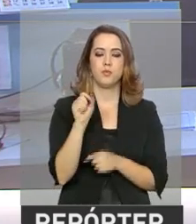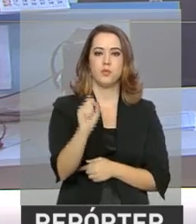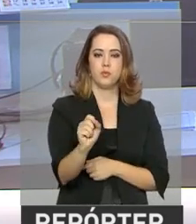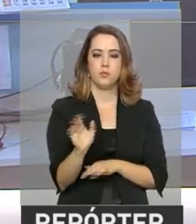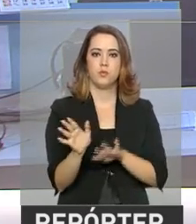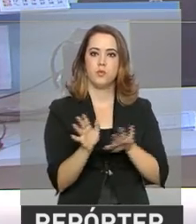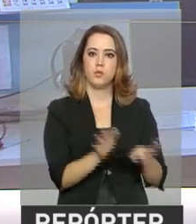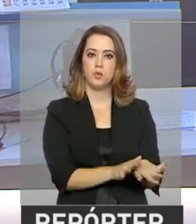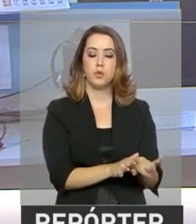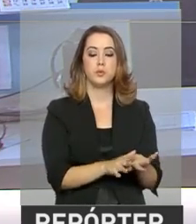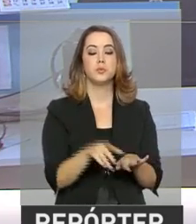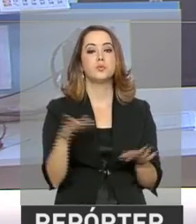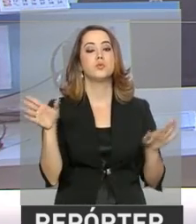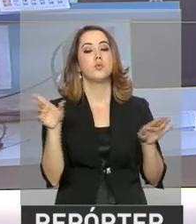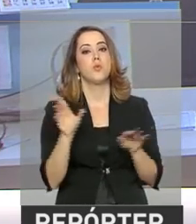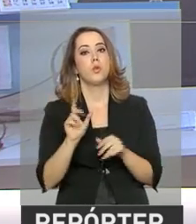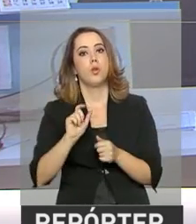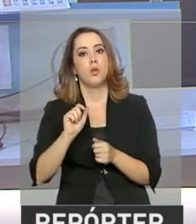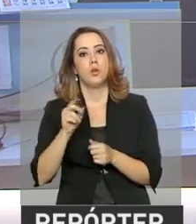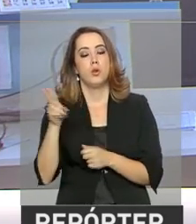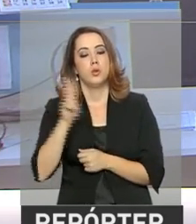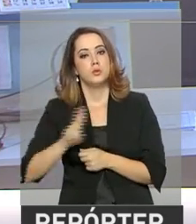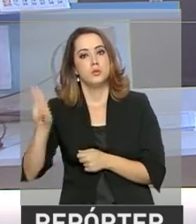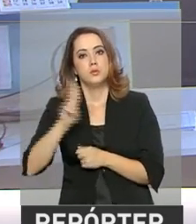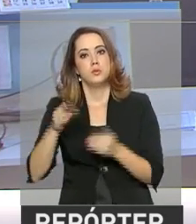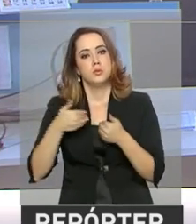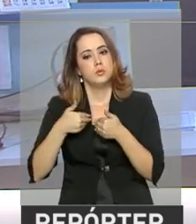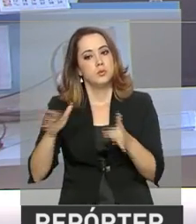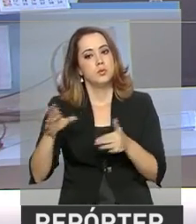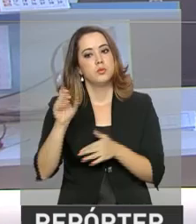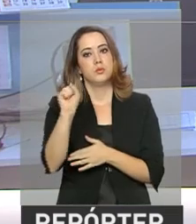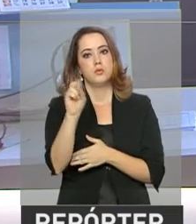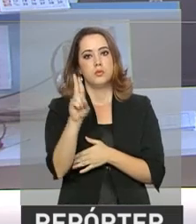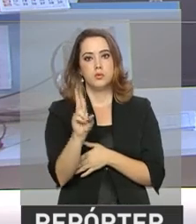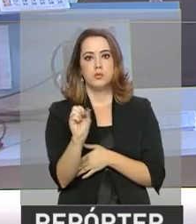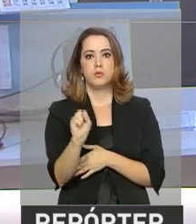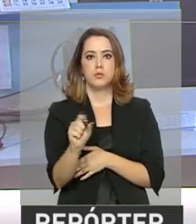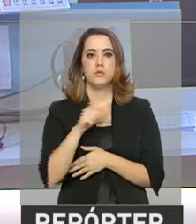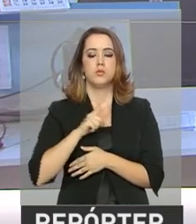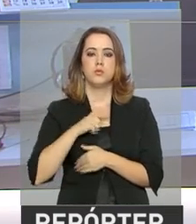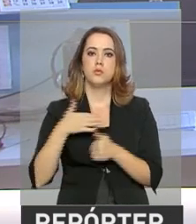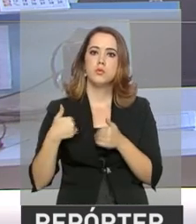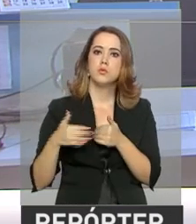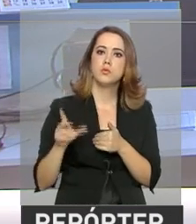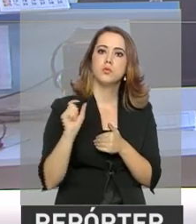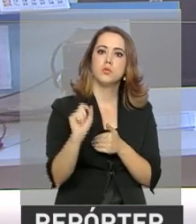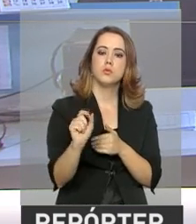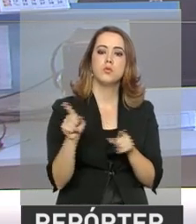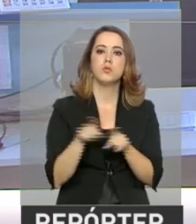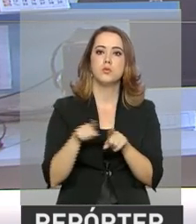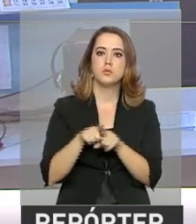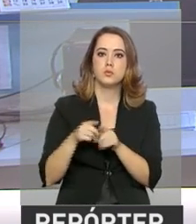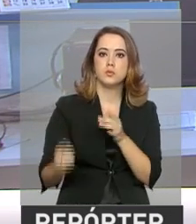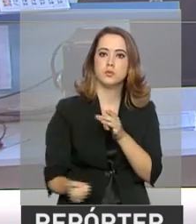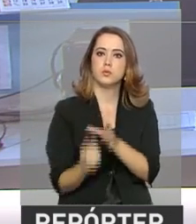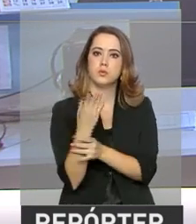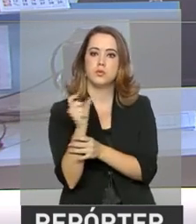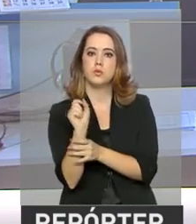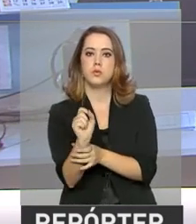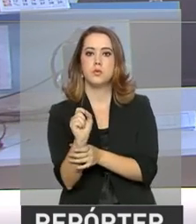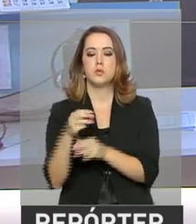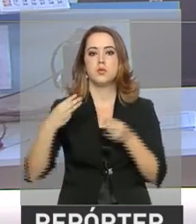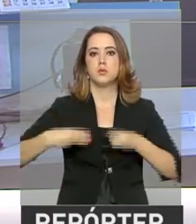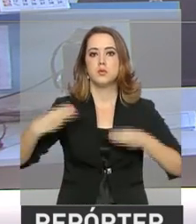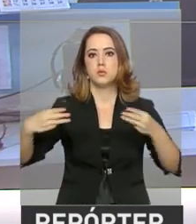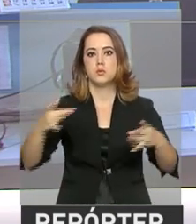do SUS oferece cursos de graça para profissionais que atuam no Sistema Único de Saúde. O UNASUS foi criado pelo Ministério da Saúde em